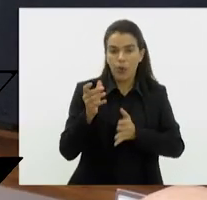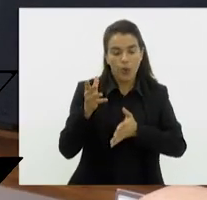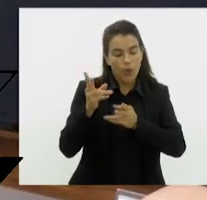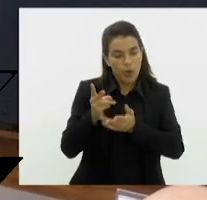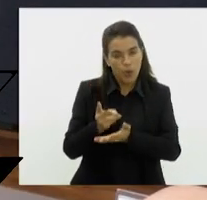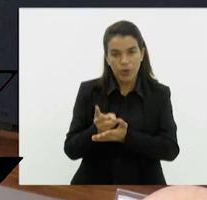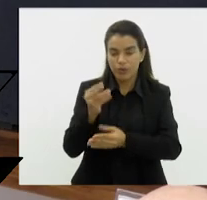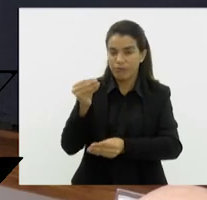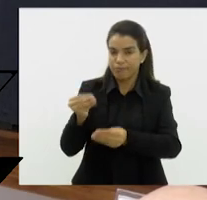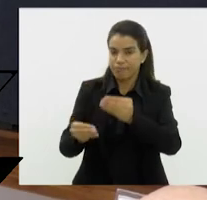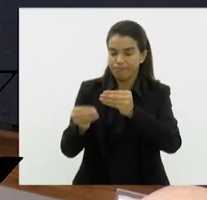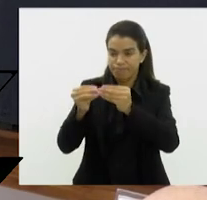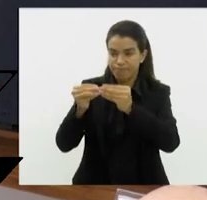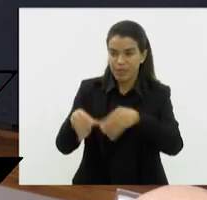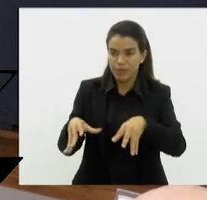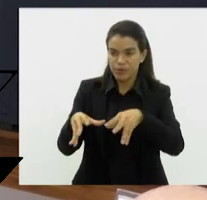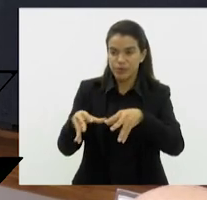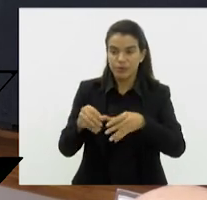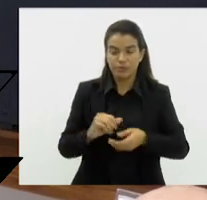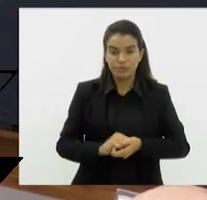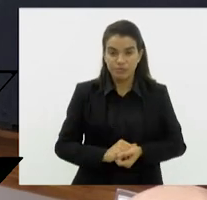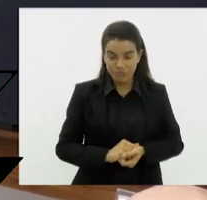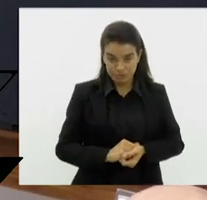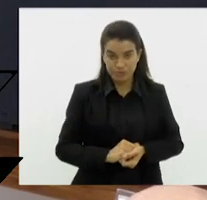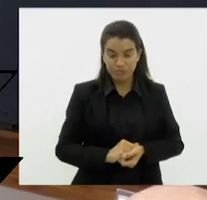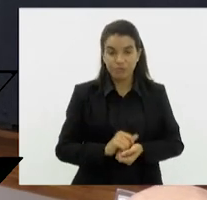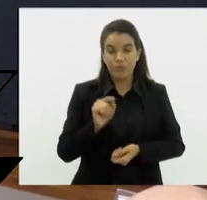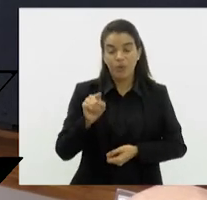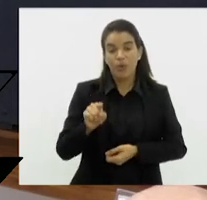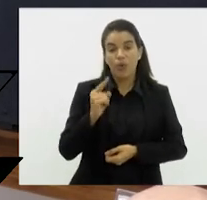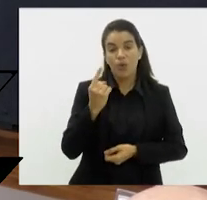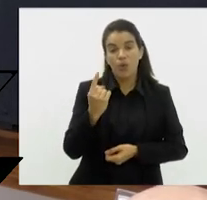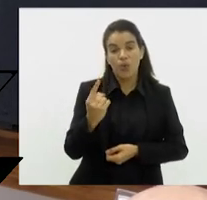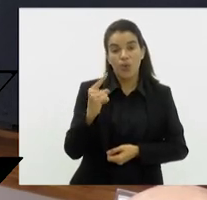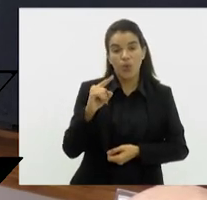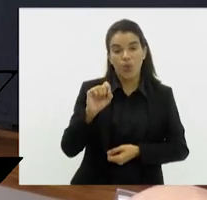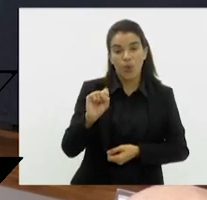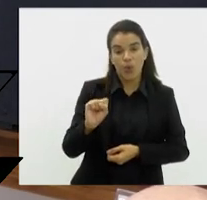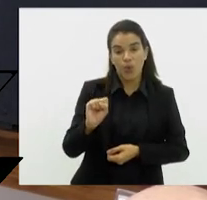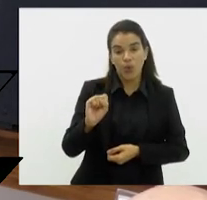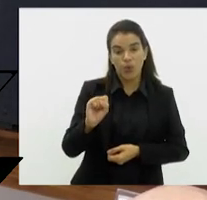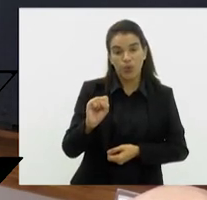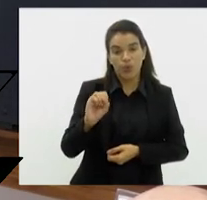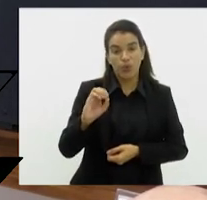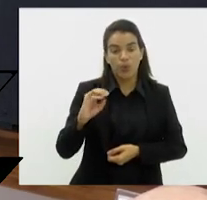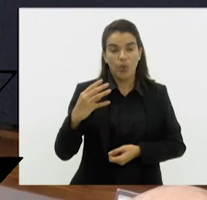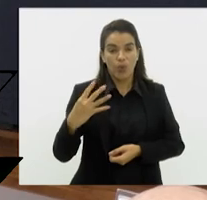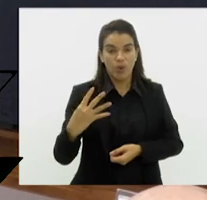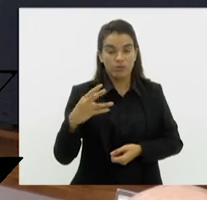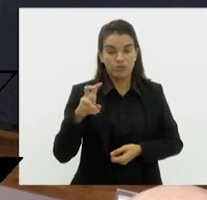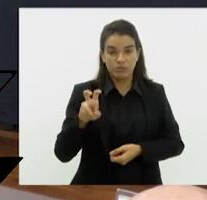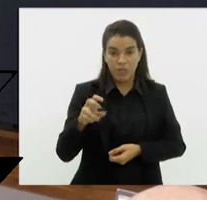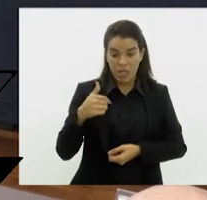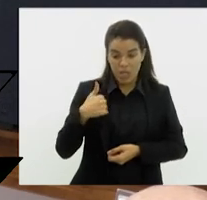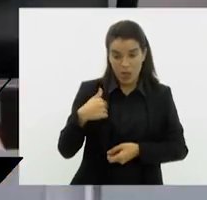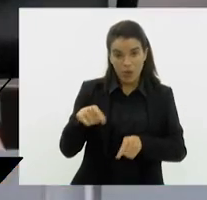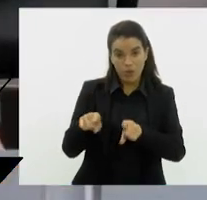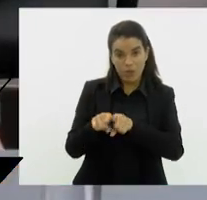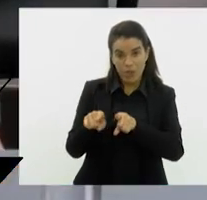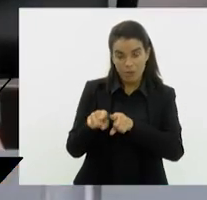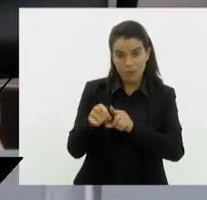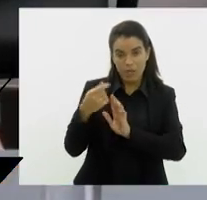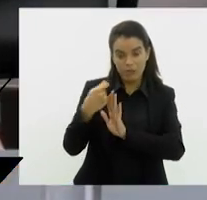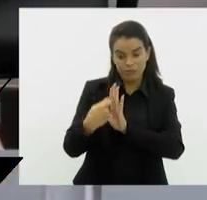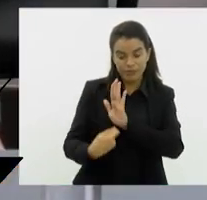prejudicado o projeto da deputada Marina. O projeto de lei 1845, de 23, que eu também sou signatário,